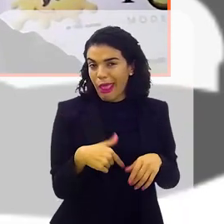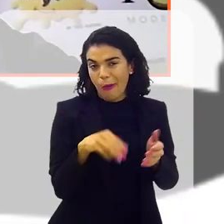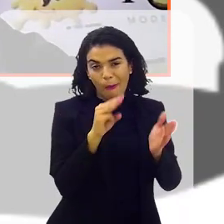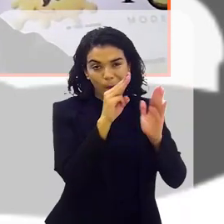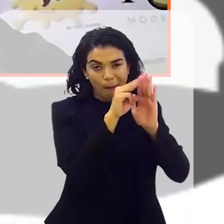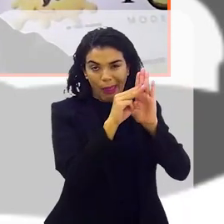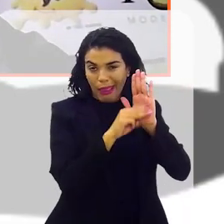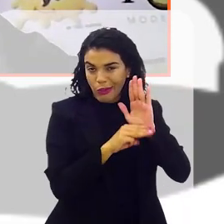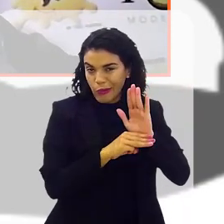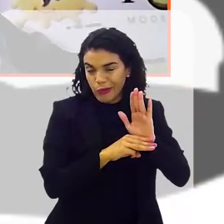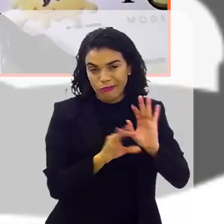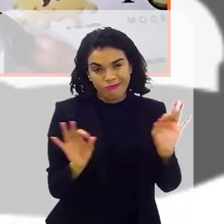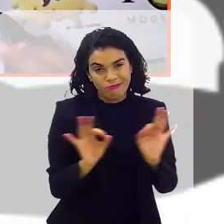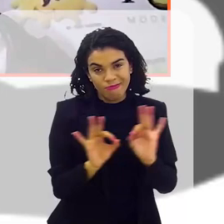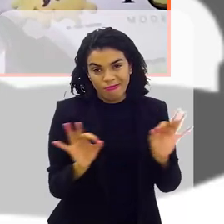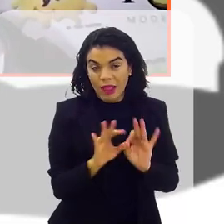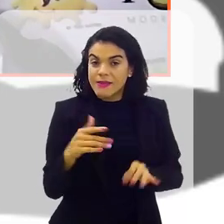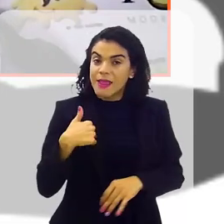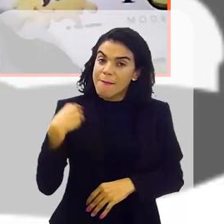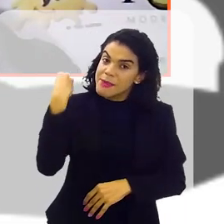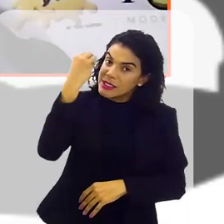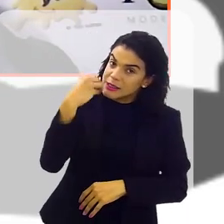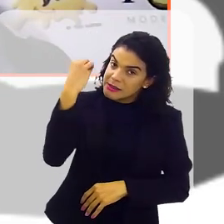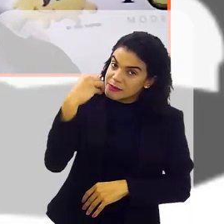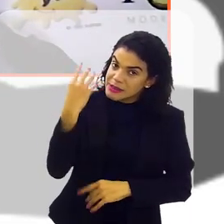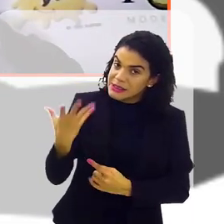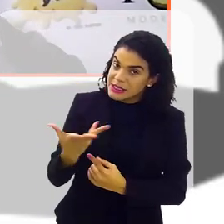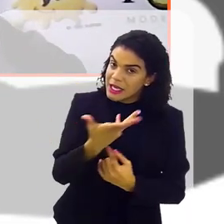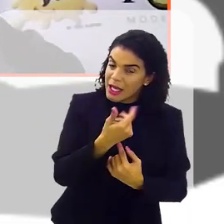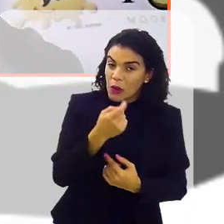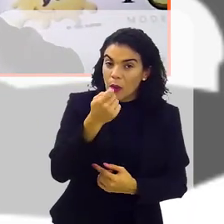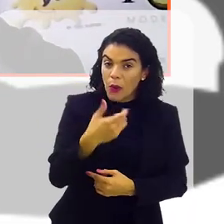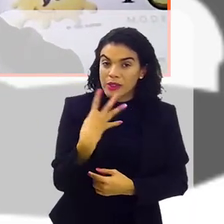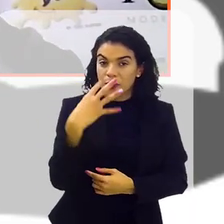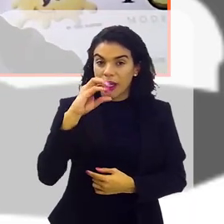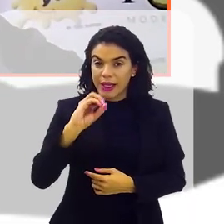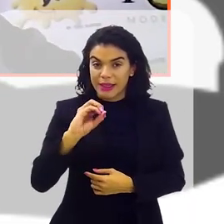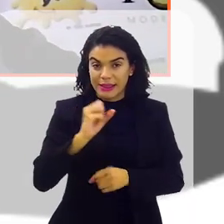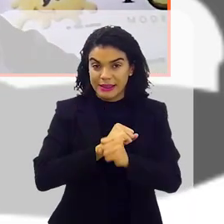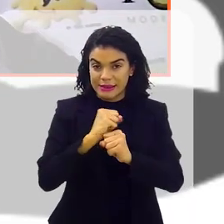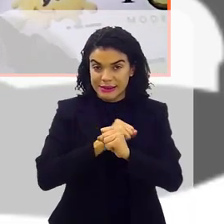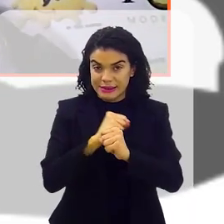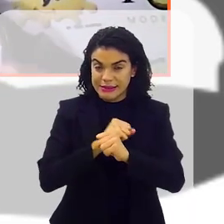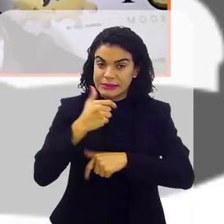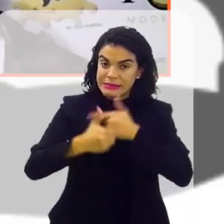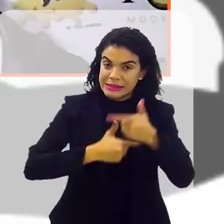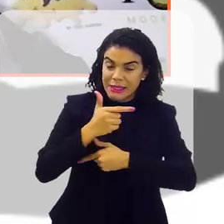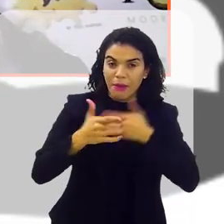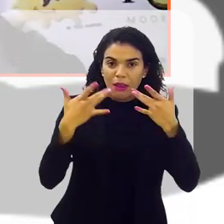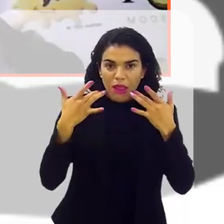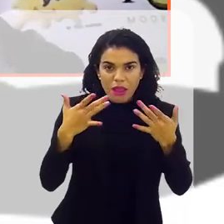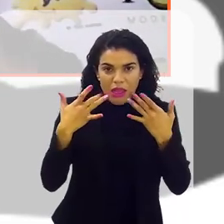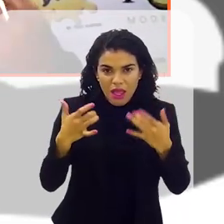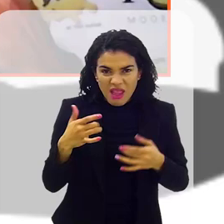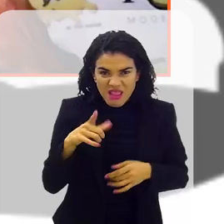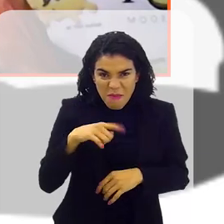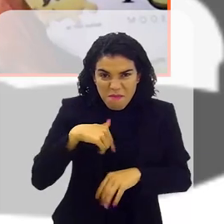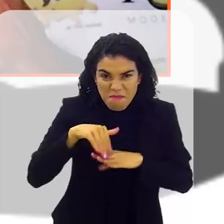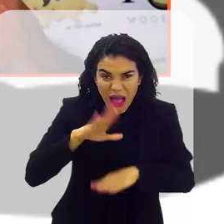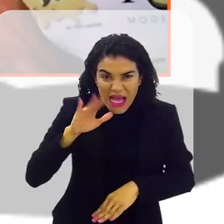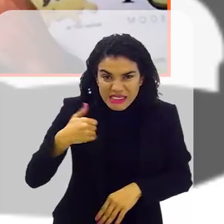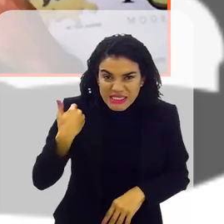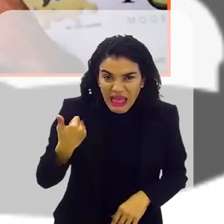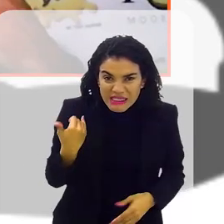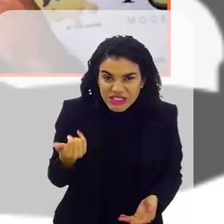um método eu tenho a minha vivência de arte de quase 40 anos de teatro você tem mais que isso